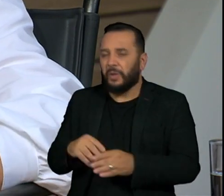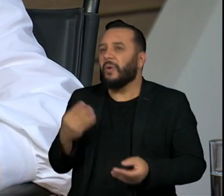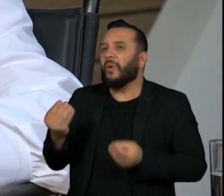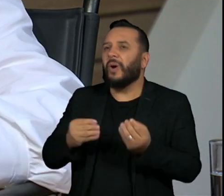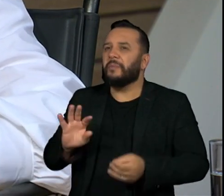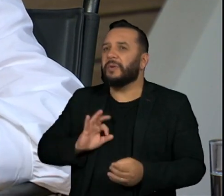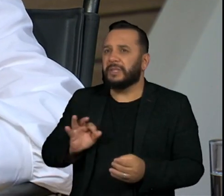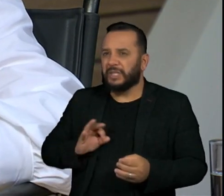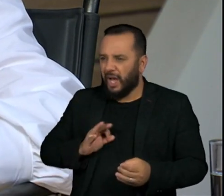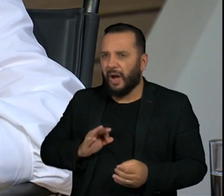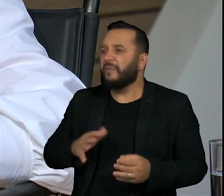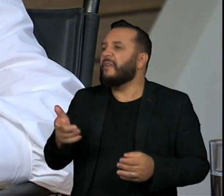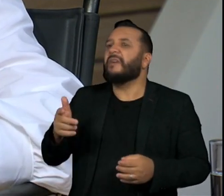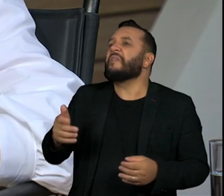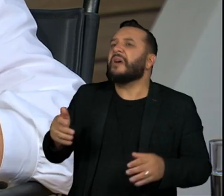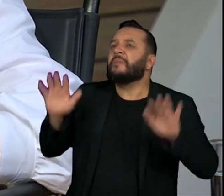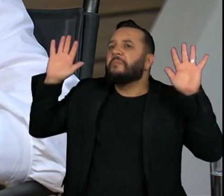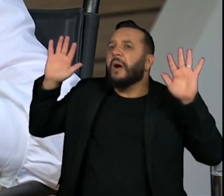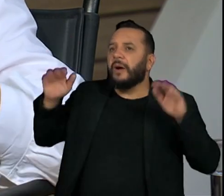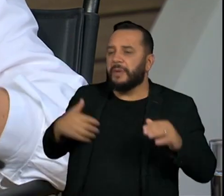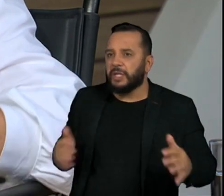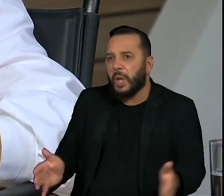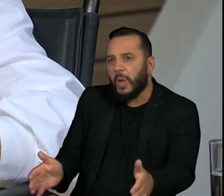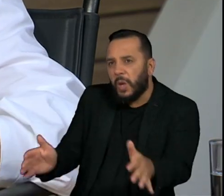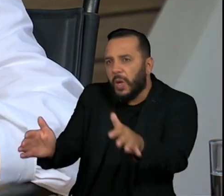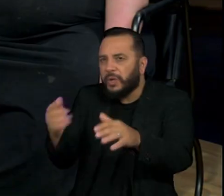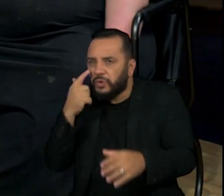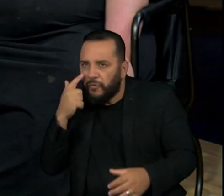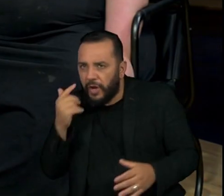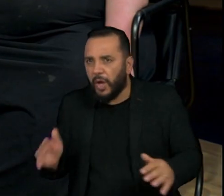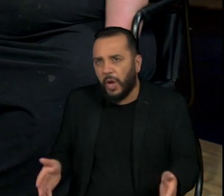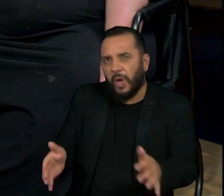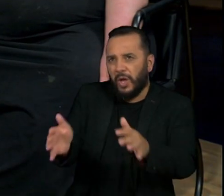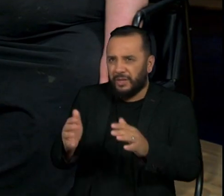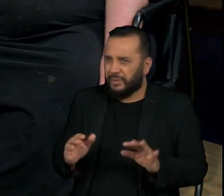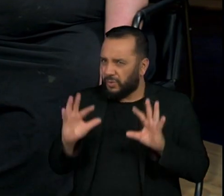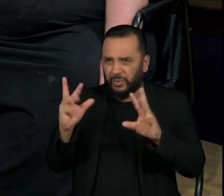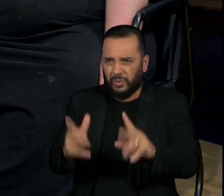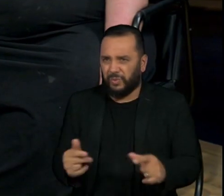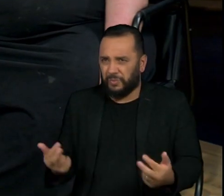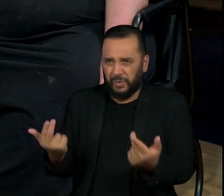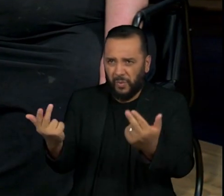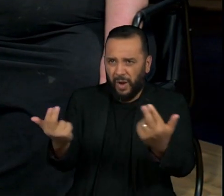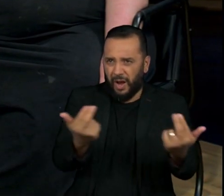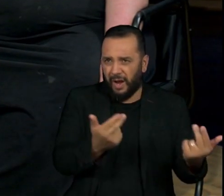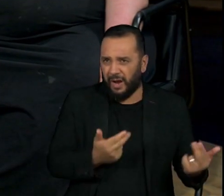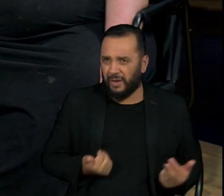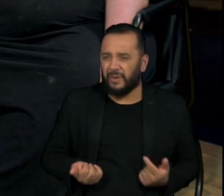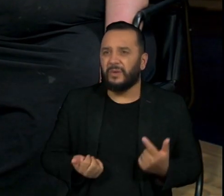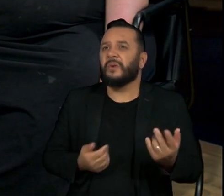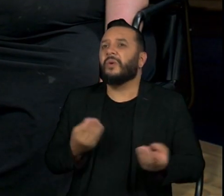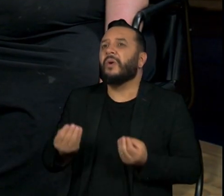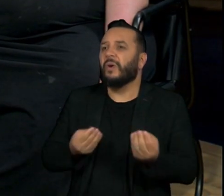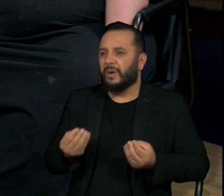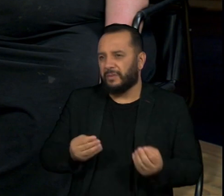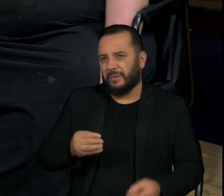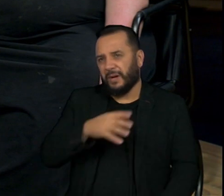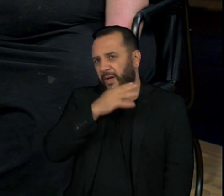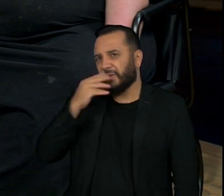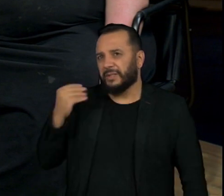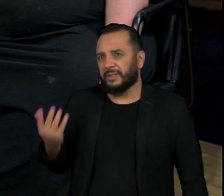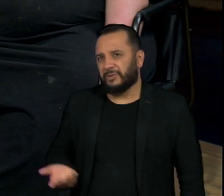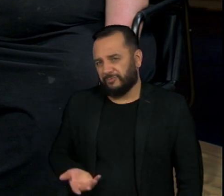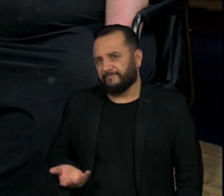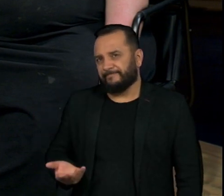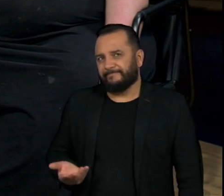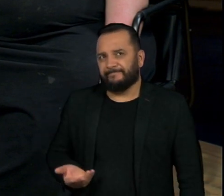Como será? Será que o policial vai abordar todo mundo, vai fazer revista igualmente? Qual será o tratamento que ele vai dar para esse adolescente? Então,